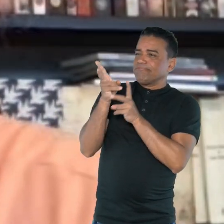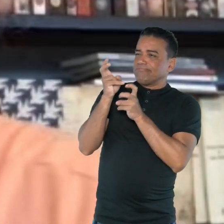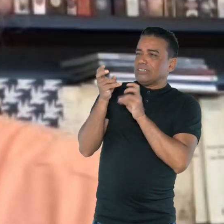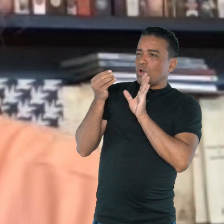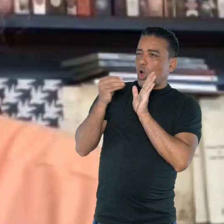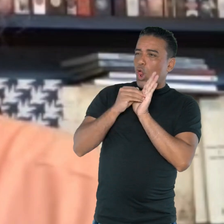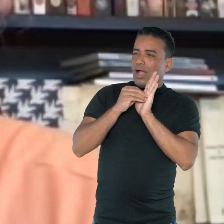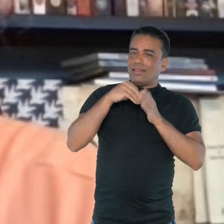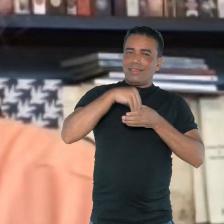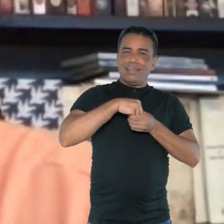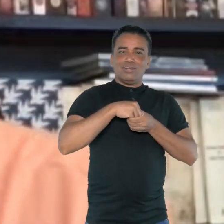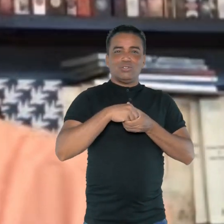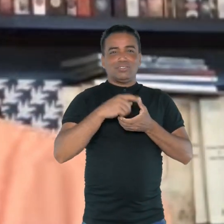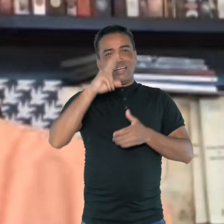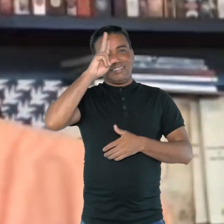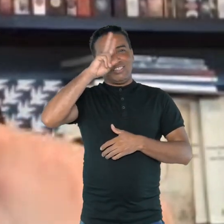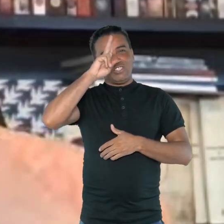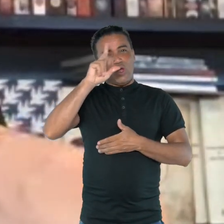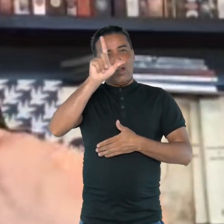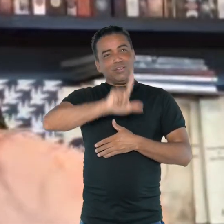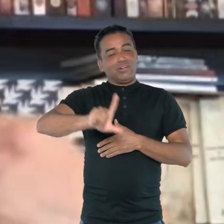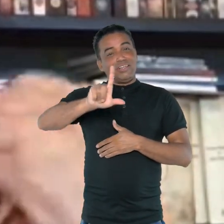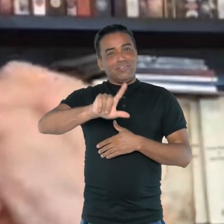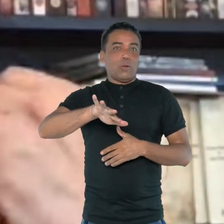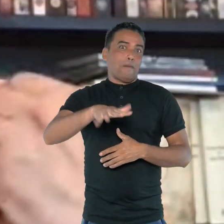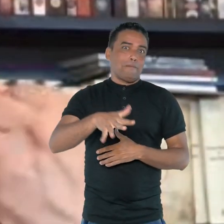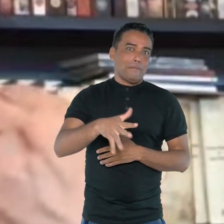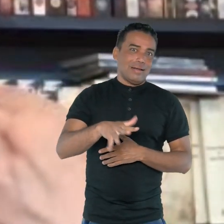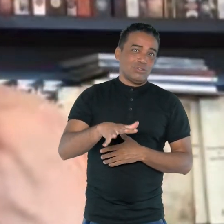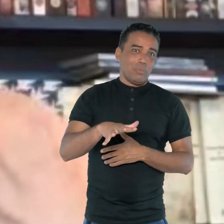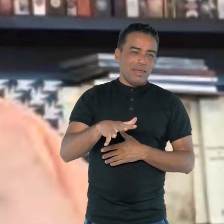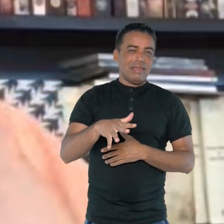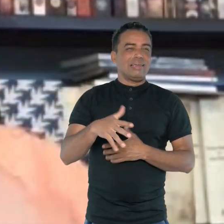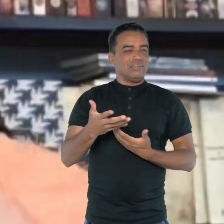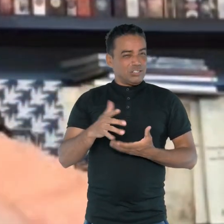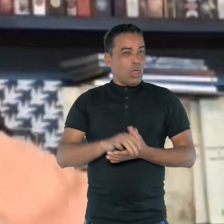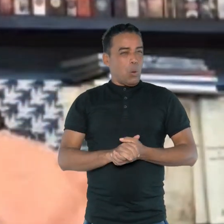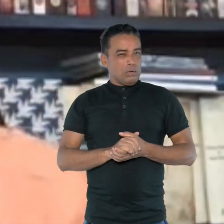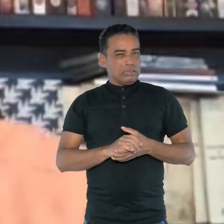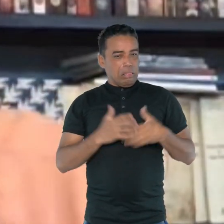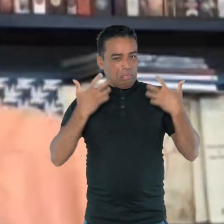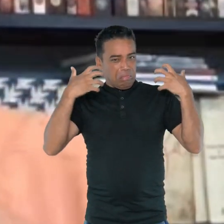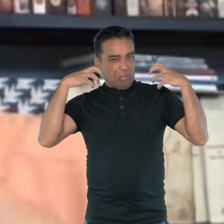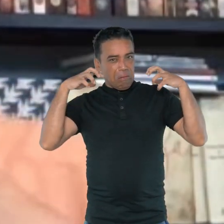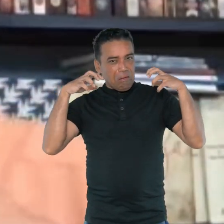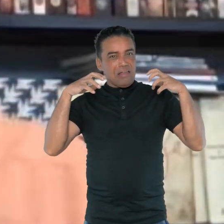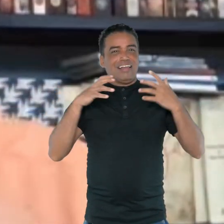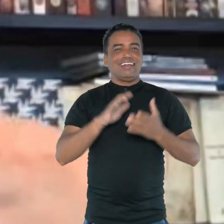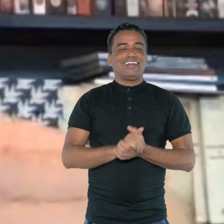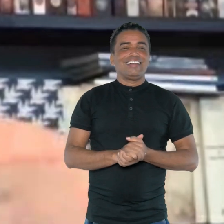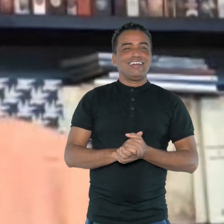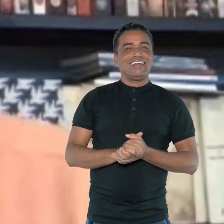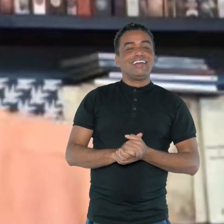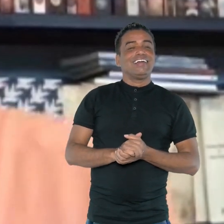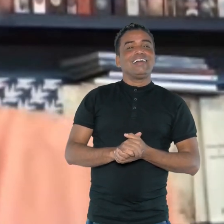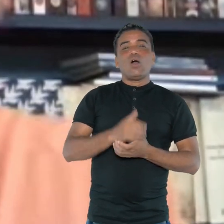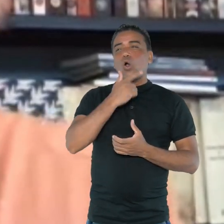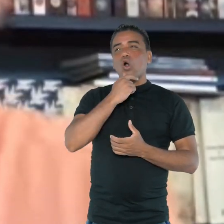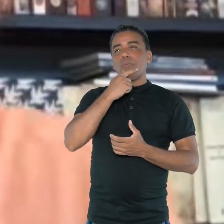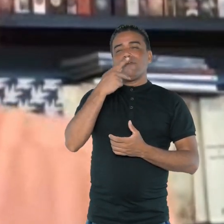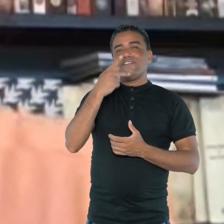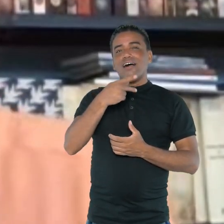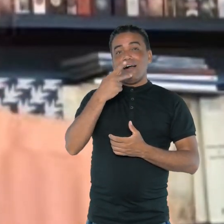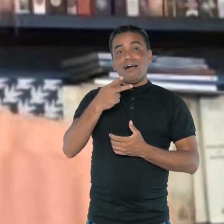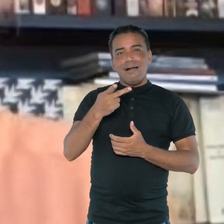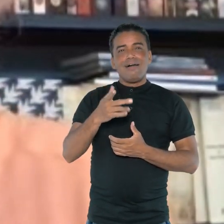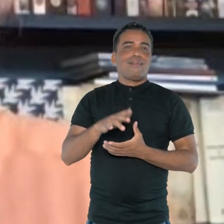na sua literatura. Mais ou menos, eu fui esse monstro moral. O Dalton Trevisan chama o escritor, por